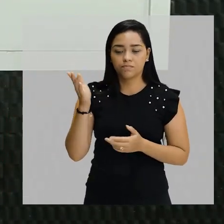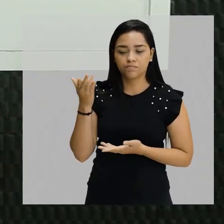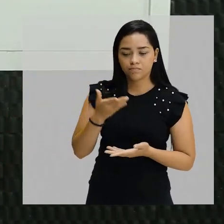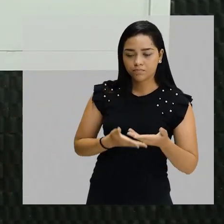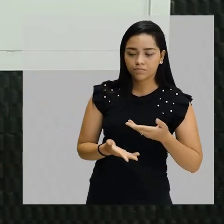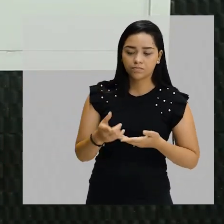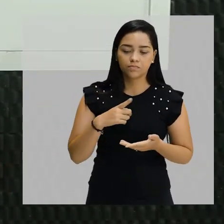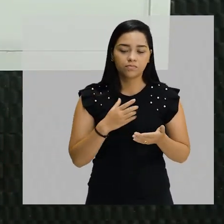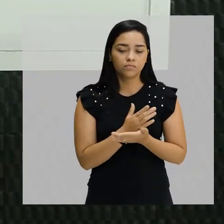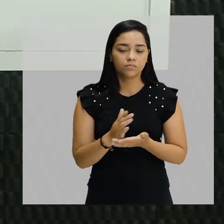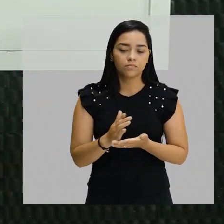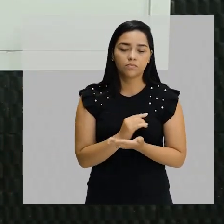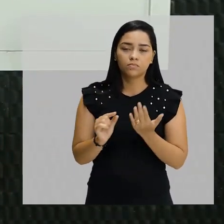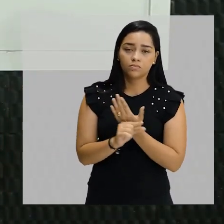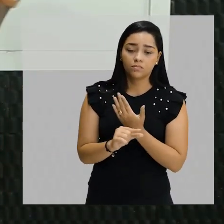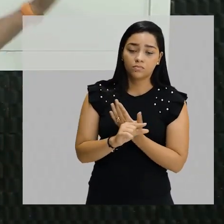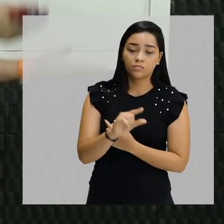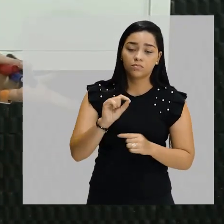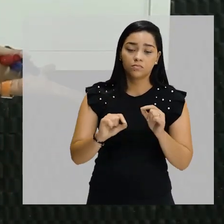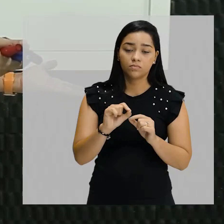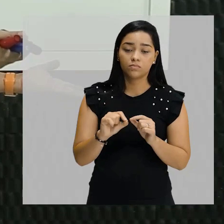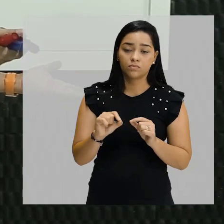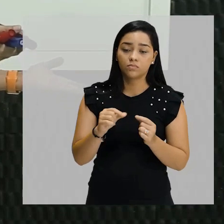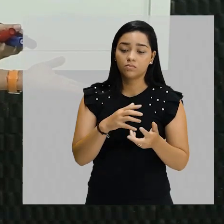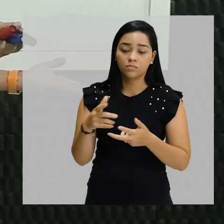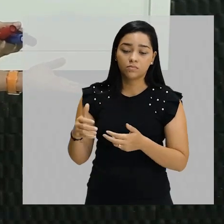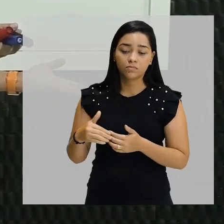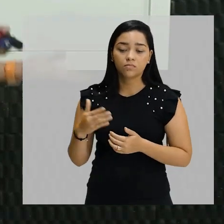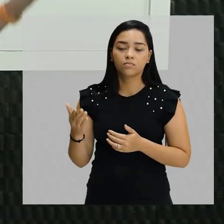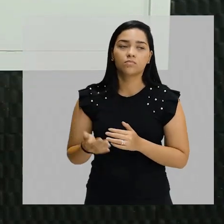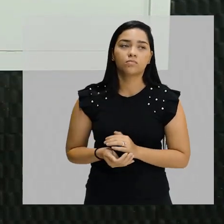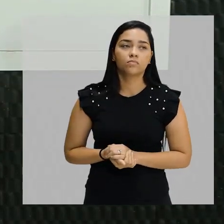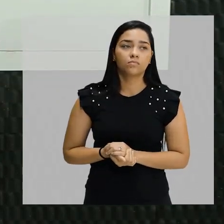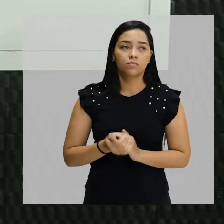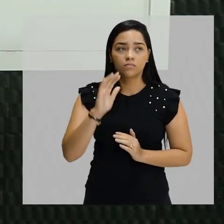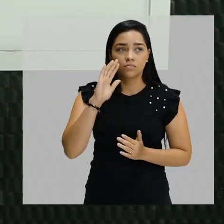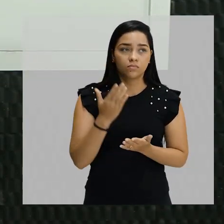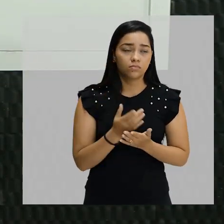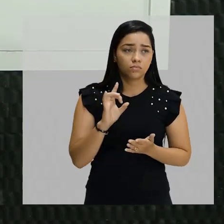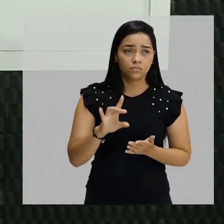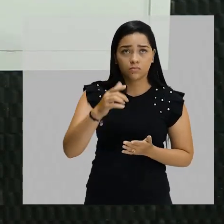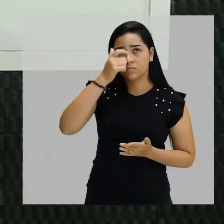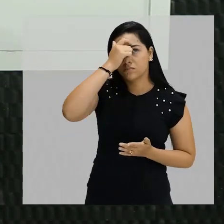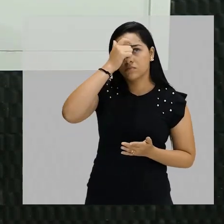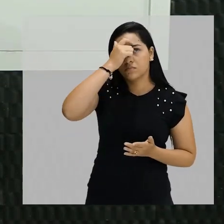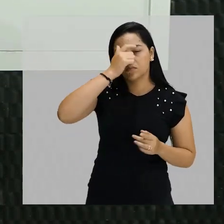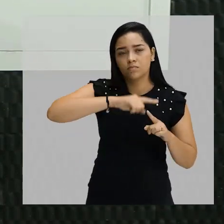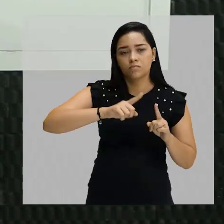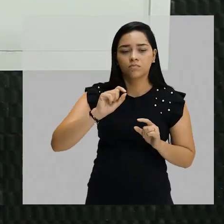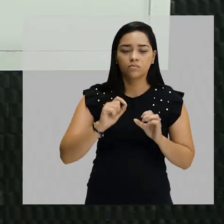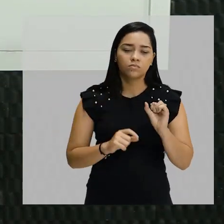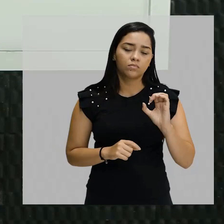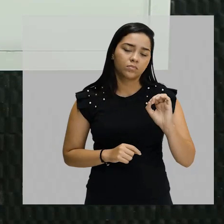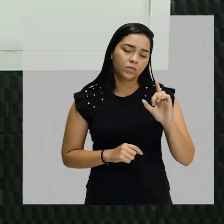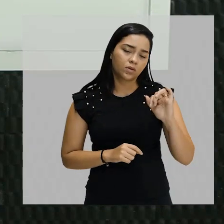existem autores que realmente consideram inexistência do mundo até exterior a confia unicamente na consciência mas isso vira um